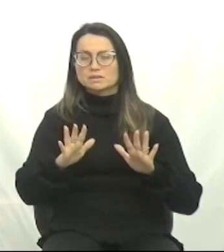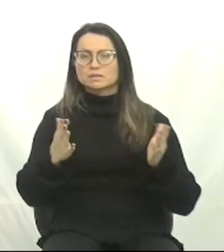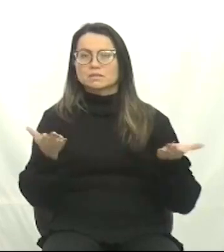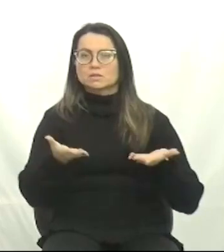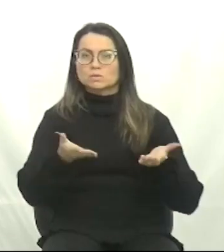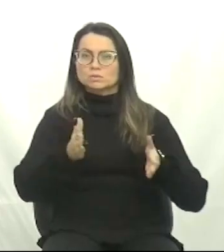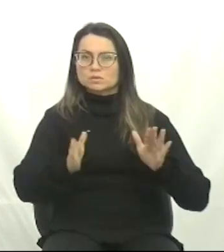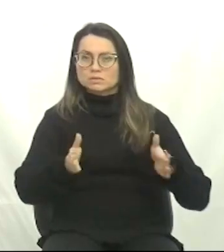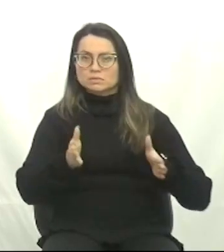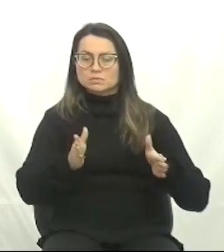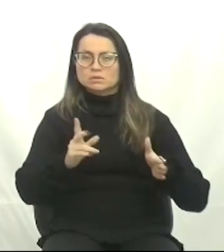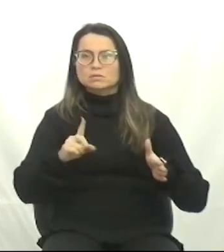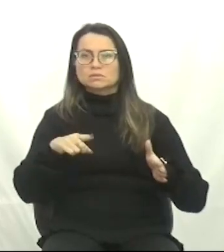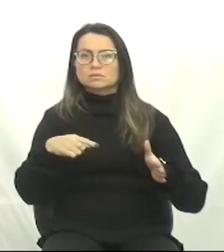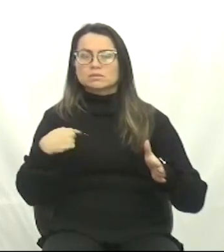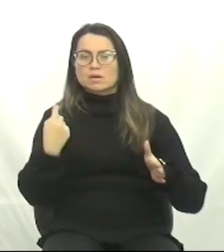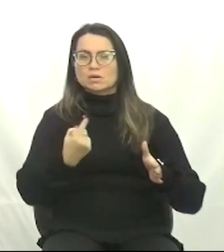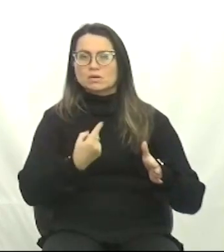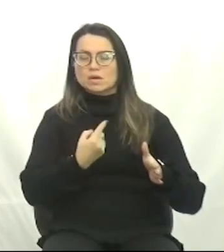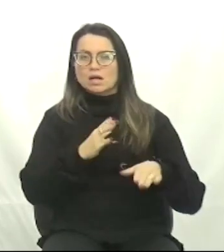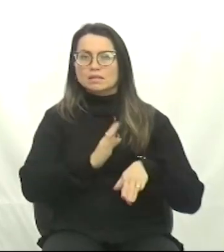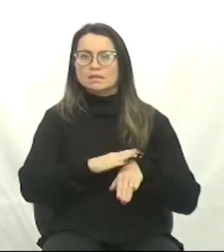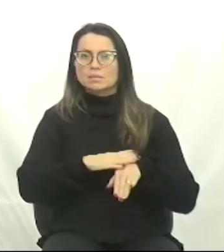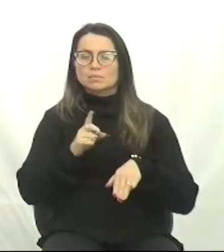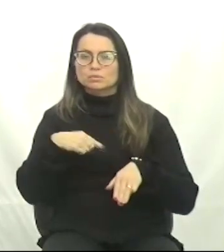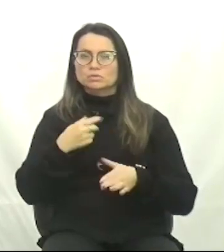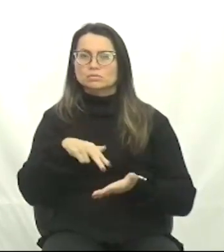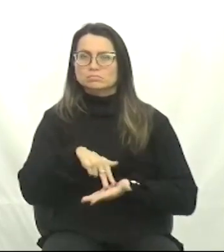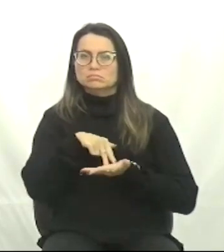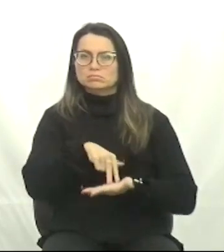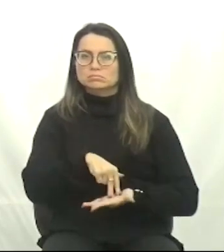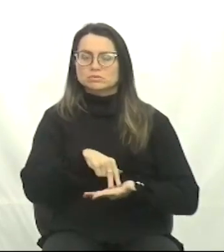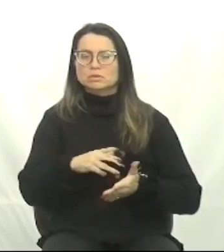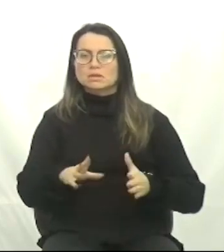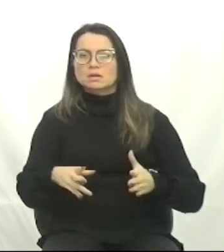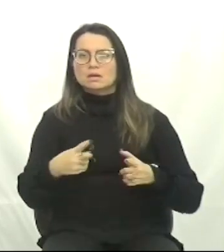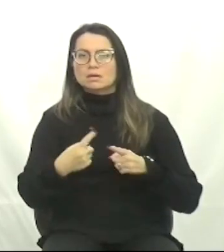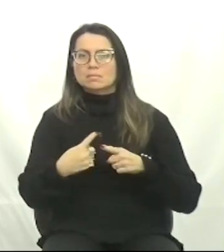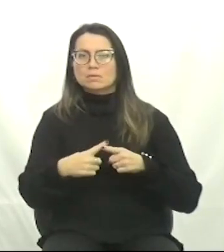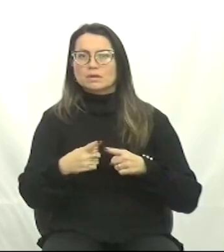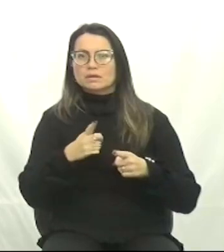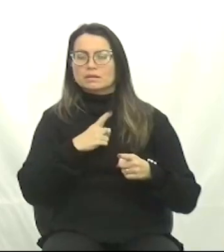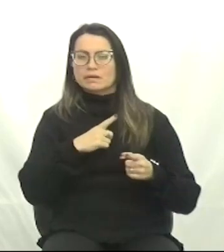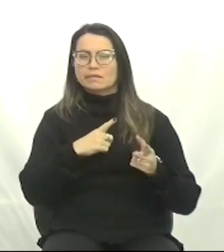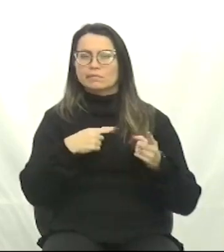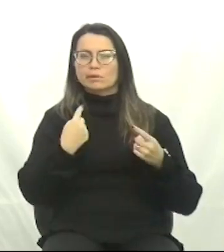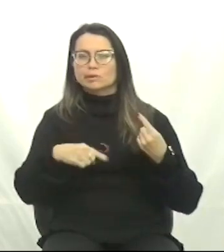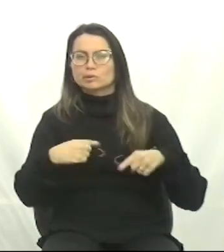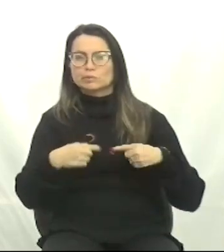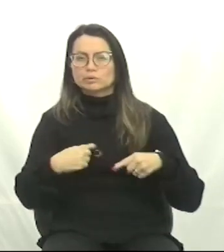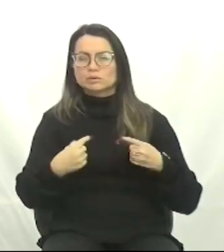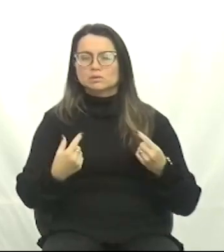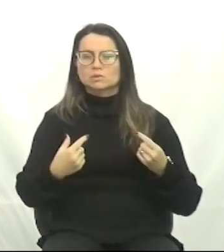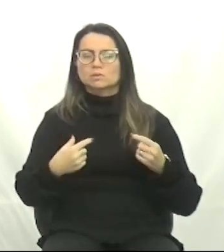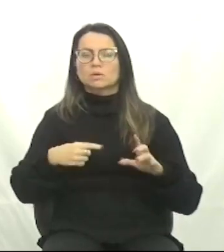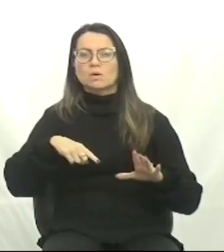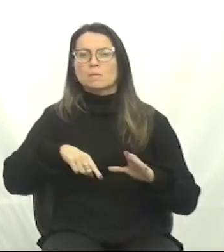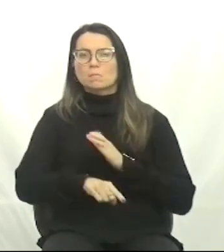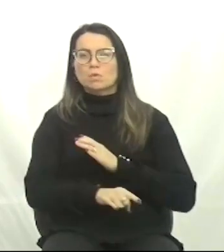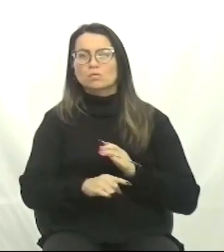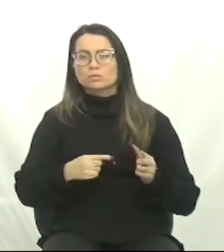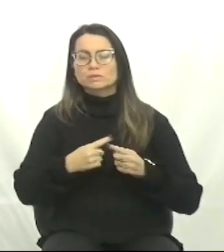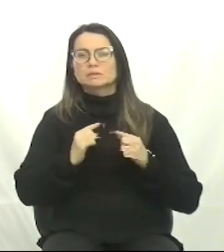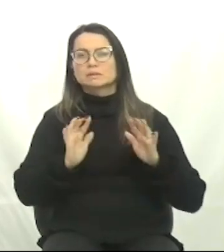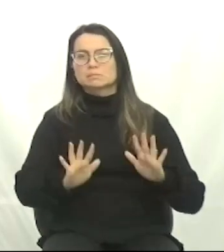vereadores, é hora da gente se posicionar. Se posicionar porque existe um imbróglio e uma discussão profunda, mas ainda que